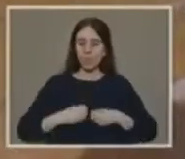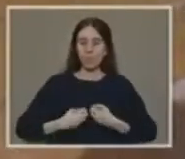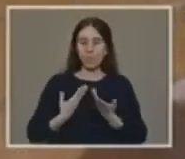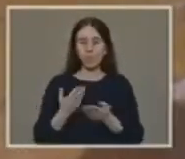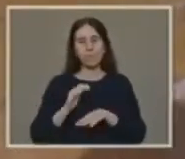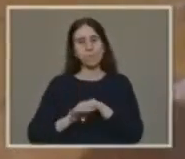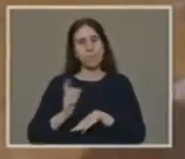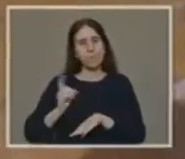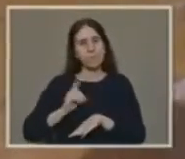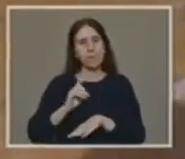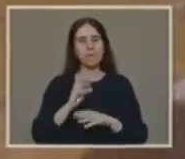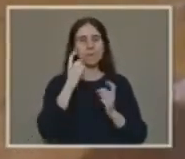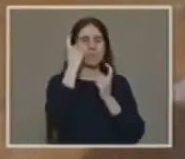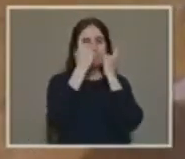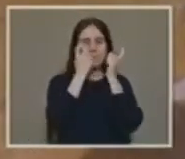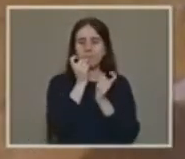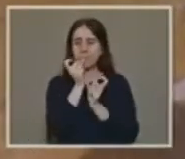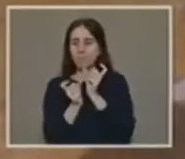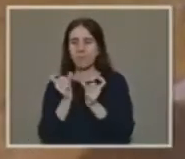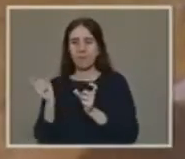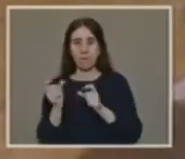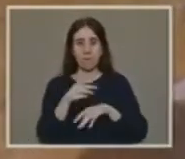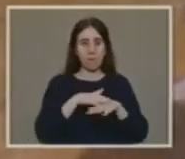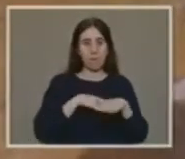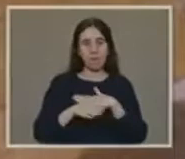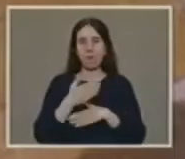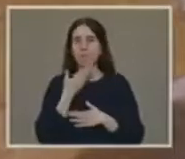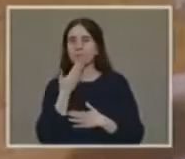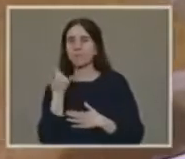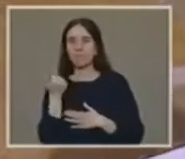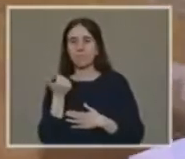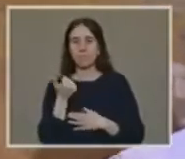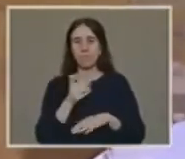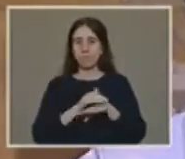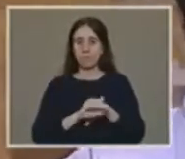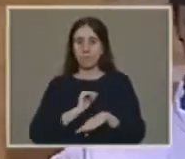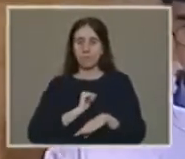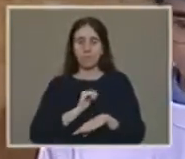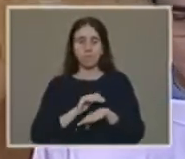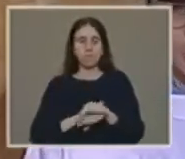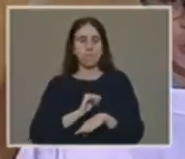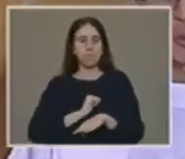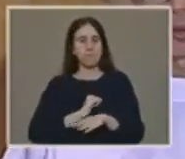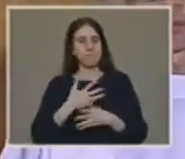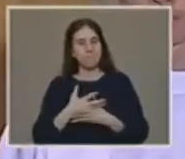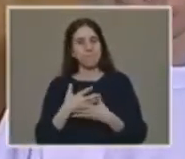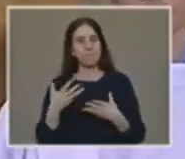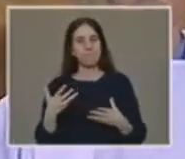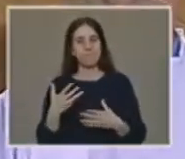muitas vezes por pensamentos, palavras, atos e omissões, por minha culpa, por minha tão grande